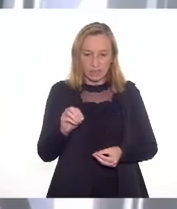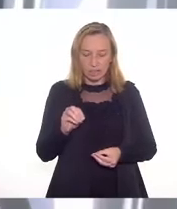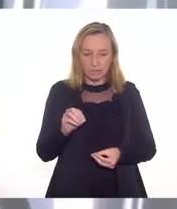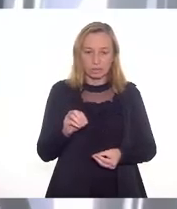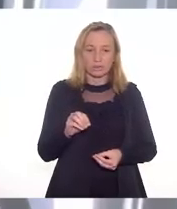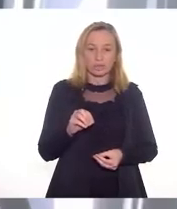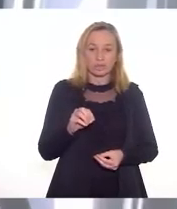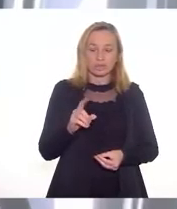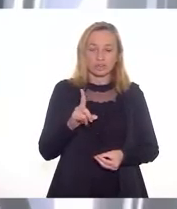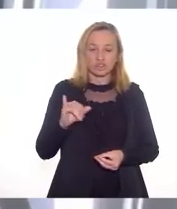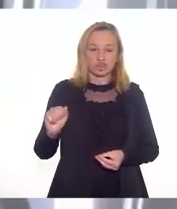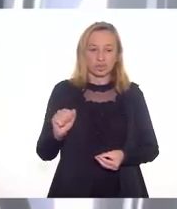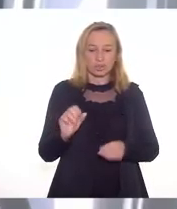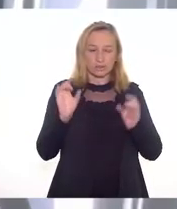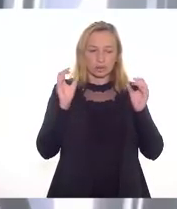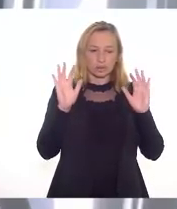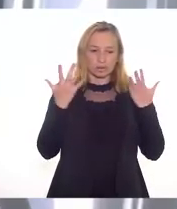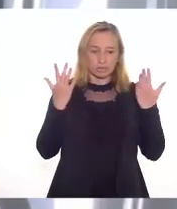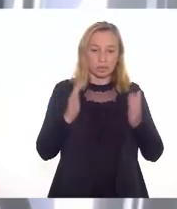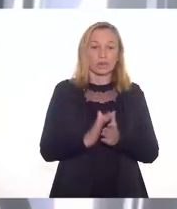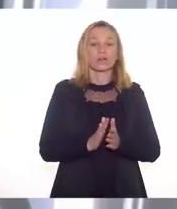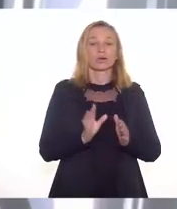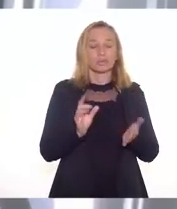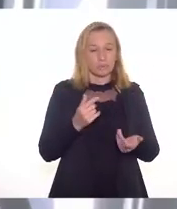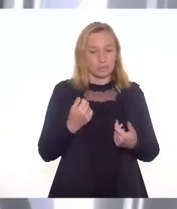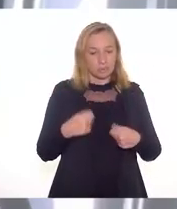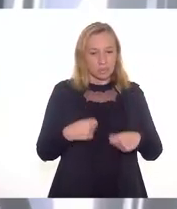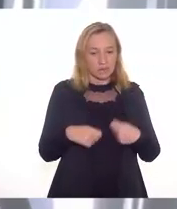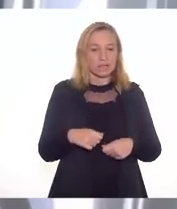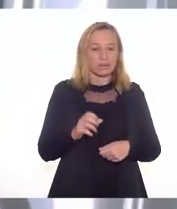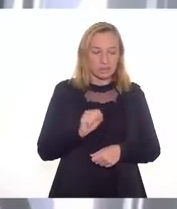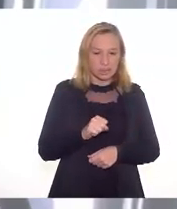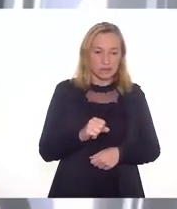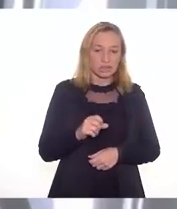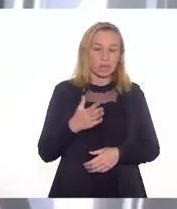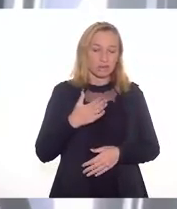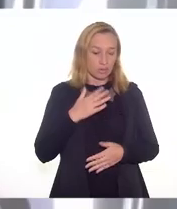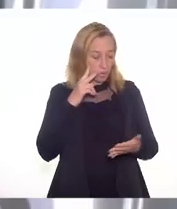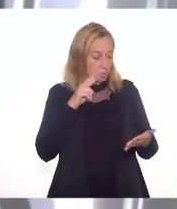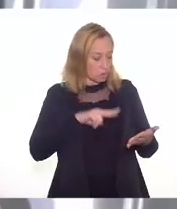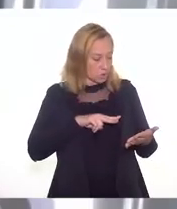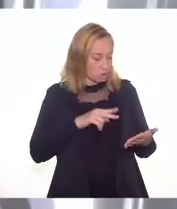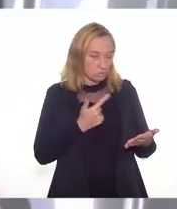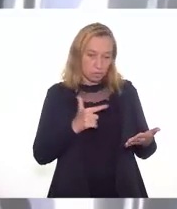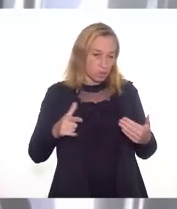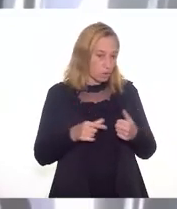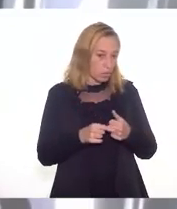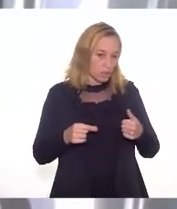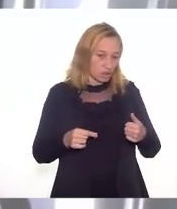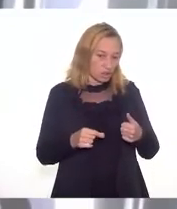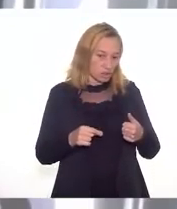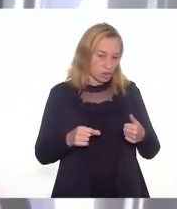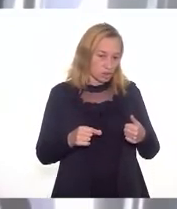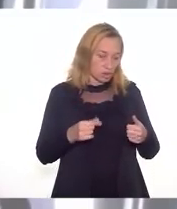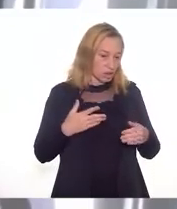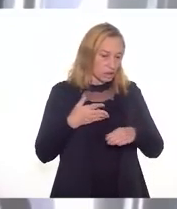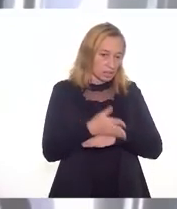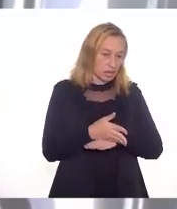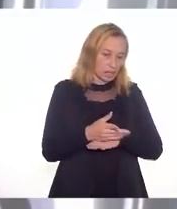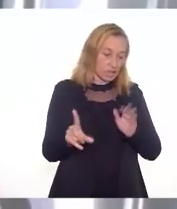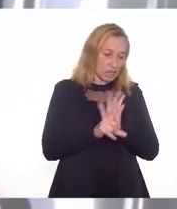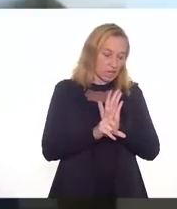essa data. Agora, de fato, precisava, Luiz Paulo. E, no meu parecer aqui, não tem aquele artigo sobre a entrada em vigência da